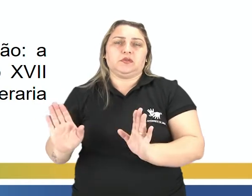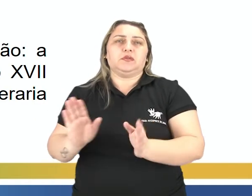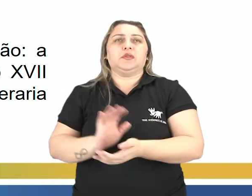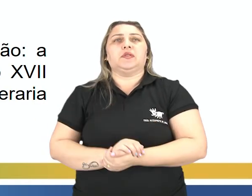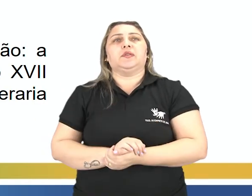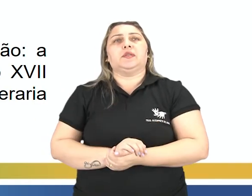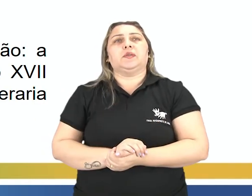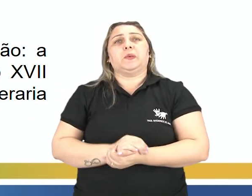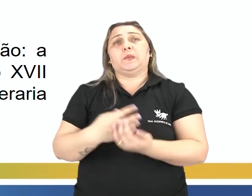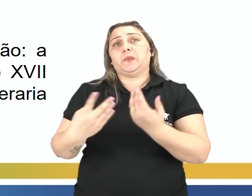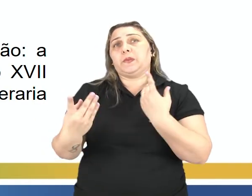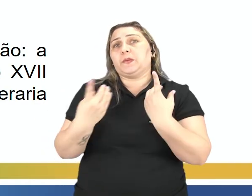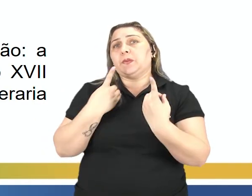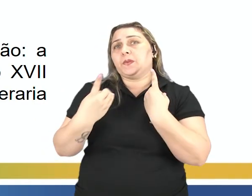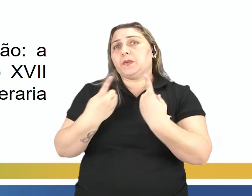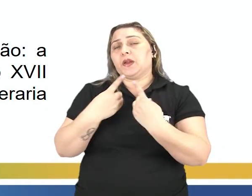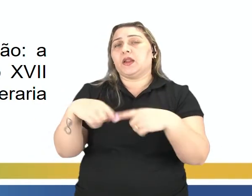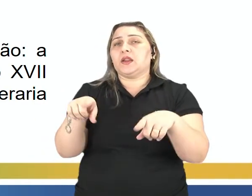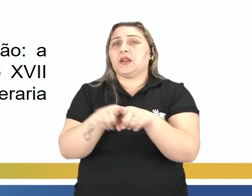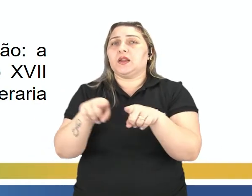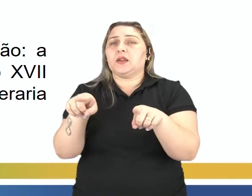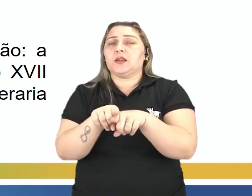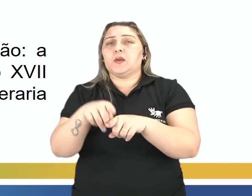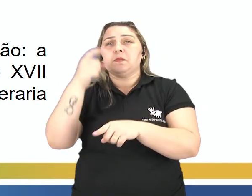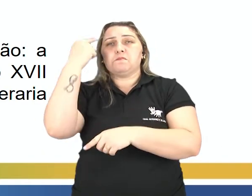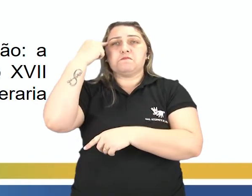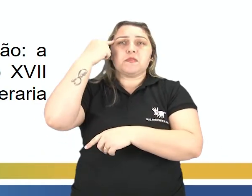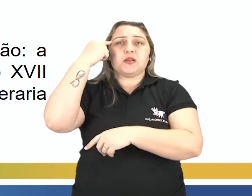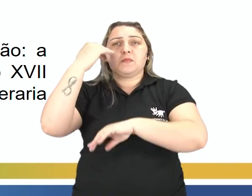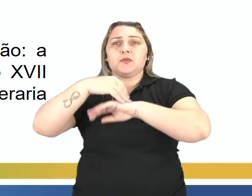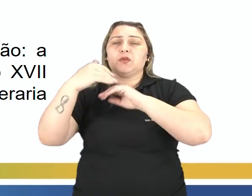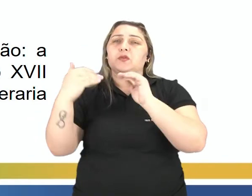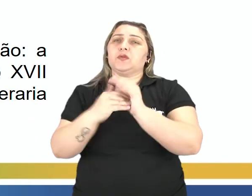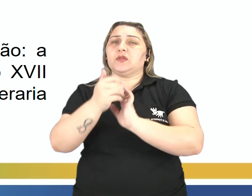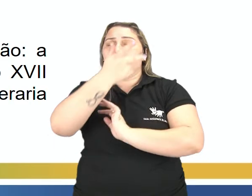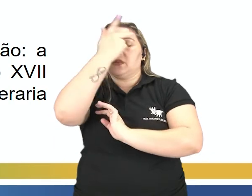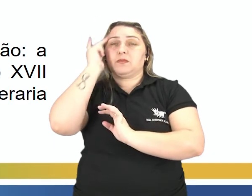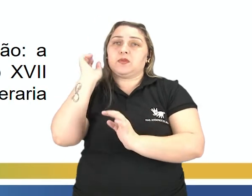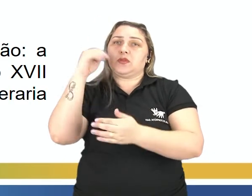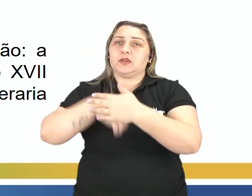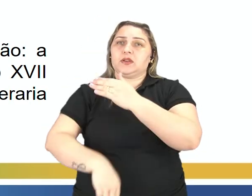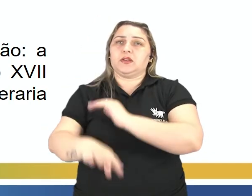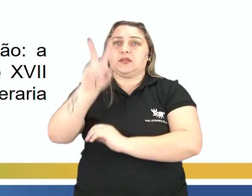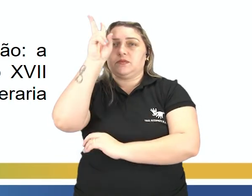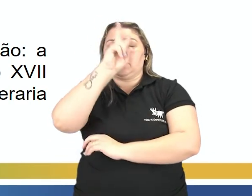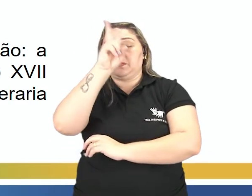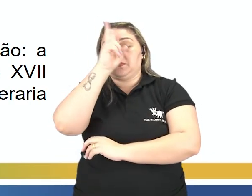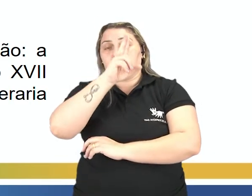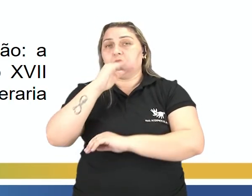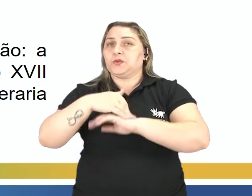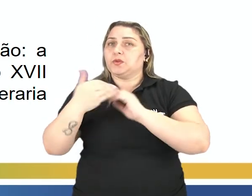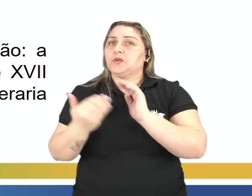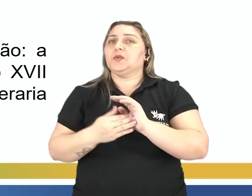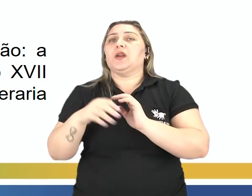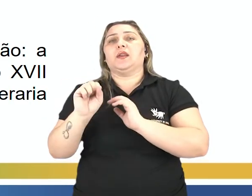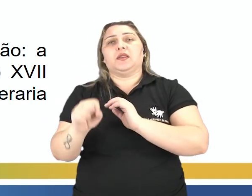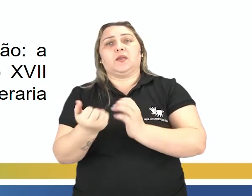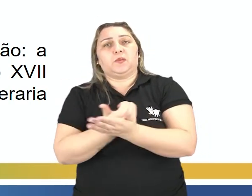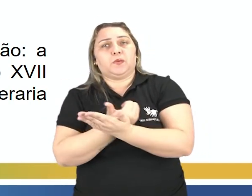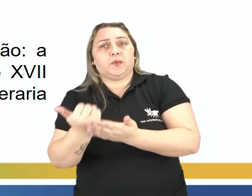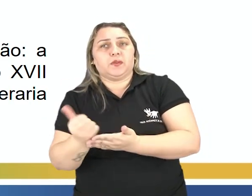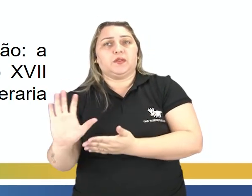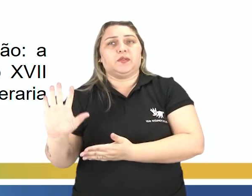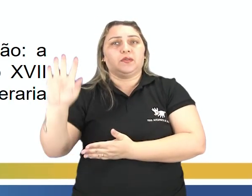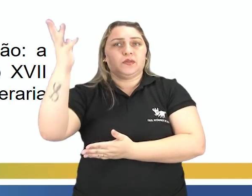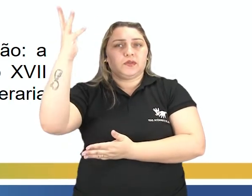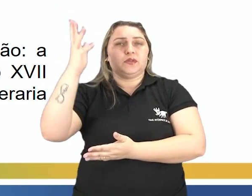né? Ninguém sabe o que ele enfrentou ali dentro desse percurso, os diálogos e até mesmo os pensamentos de todos os